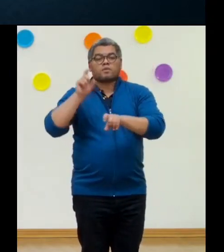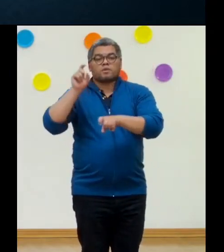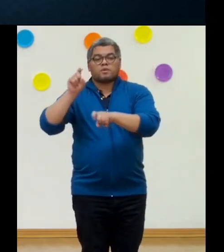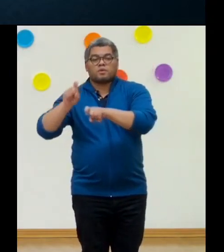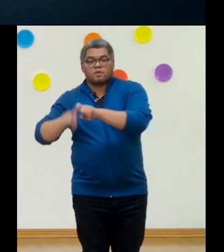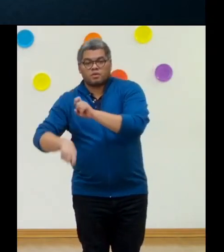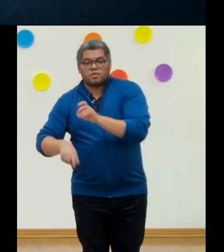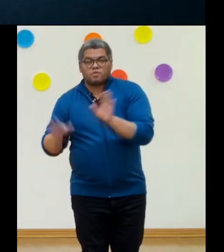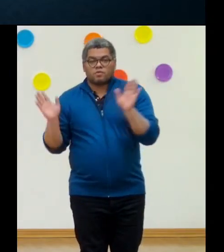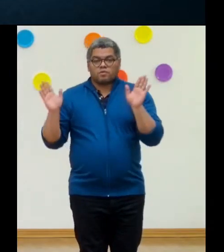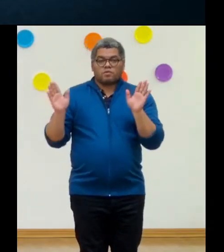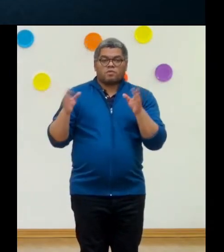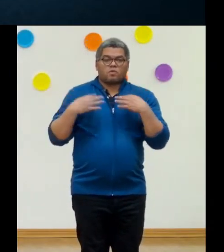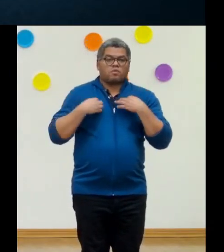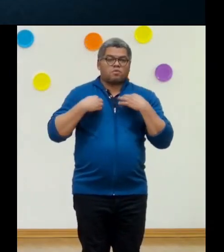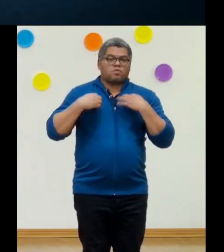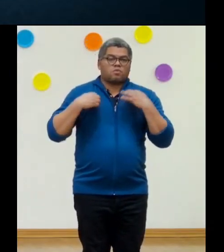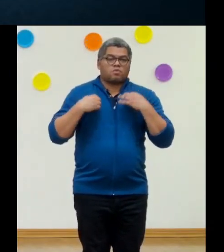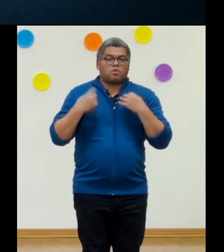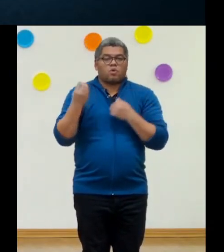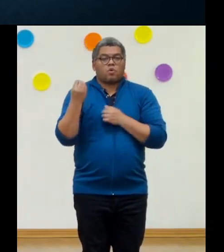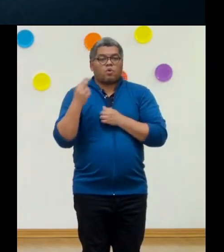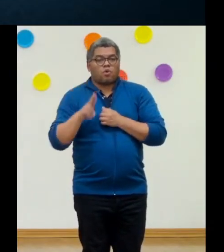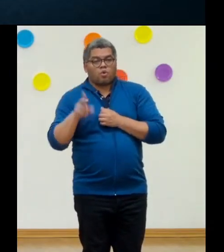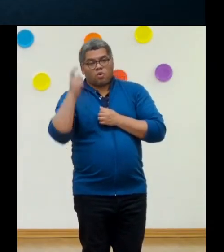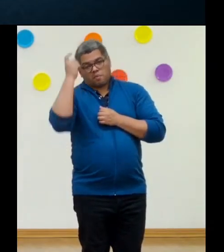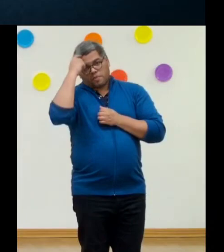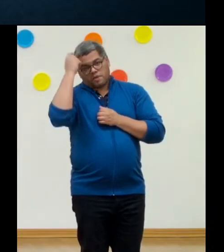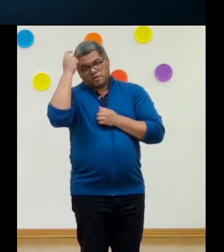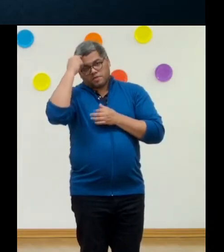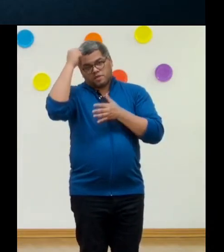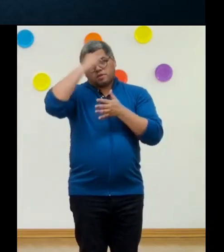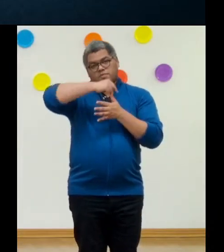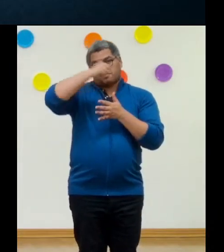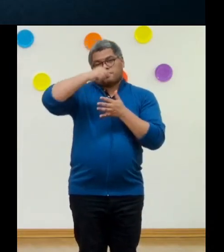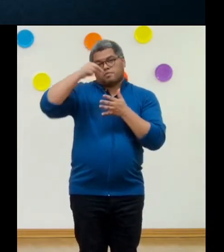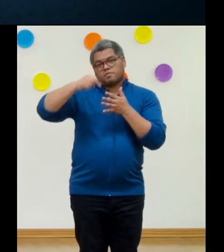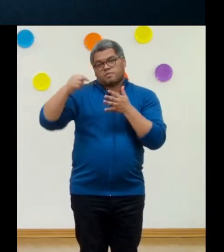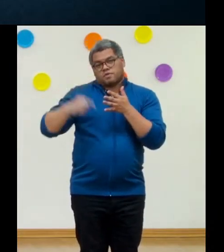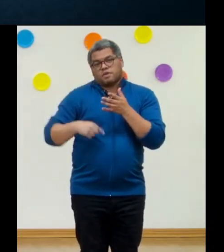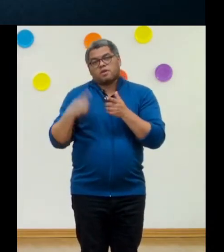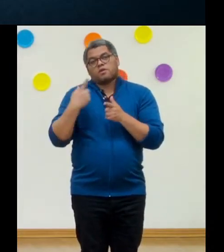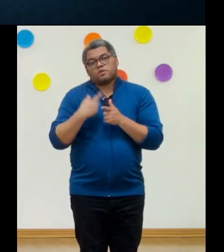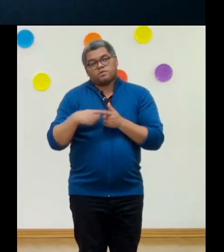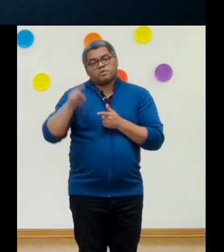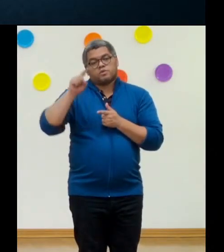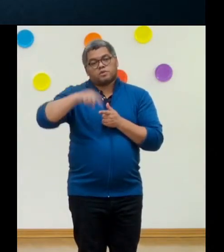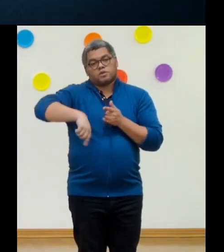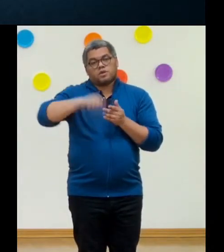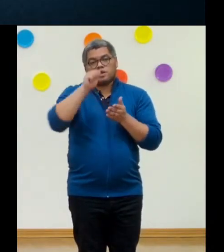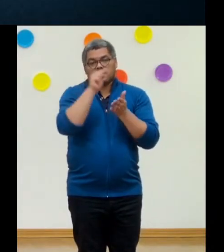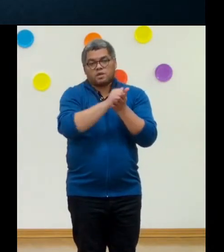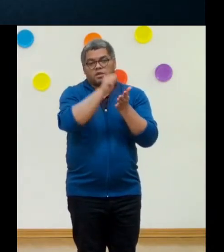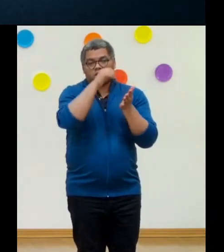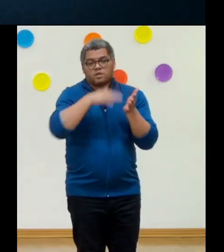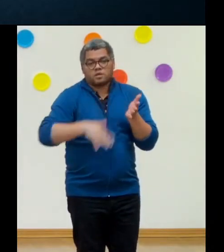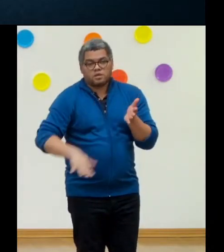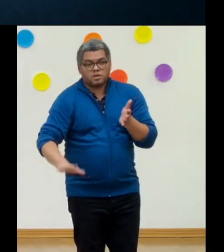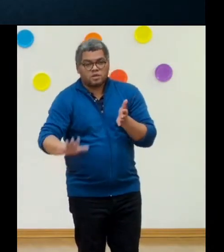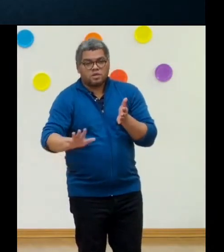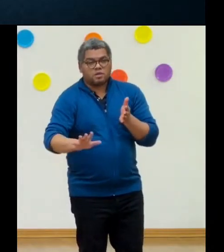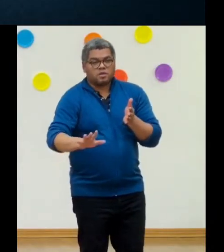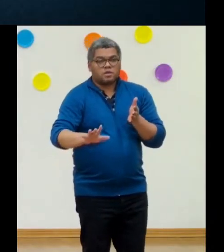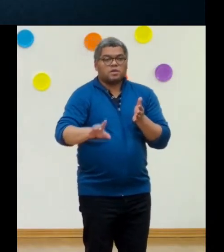sexual voluntário ou pensamentos voluntários sobre essa atividade sexual, entre uma